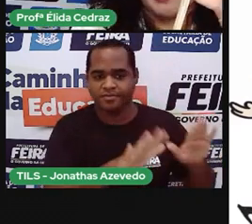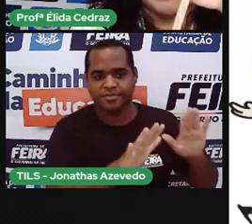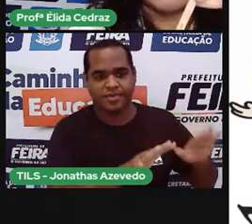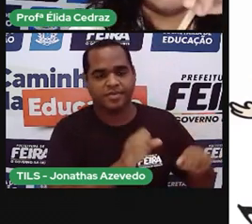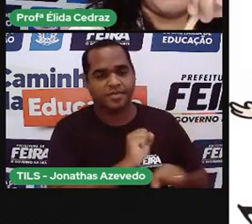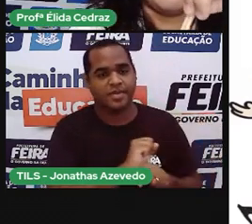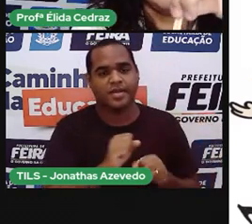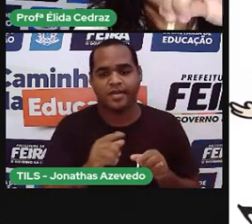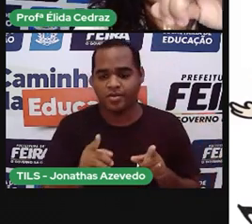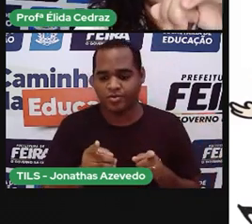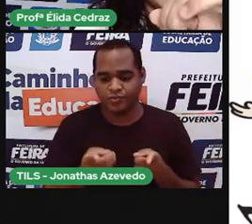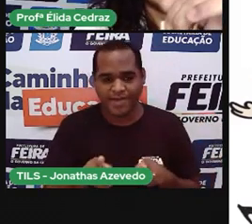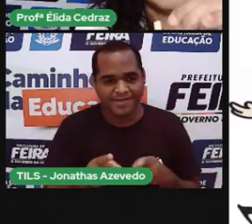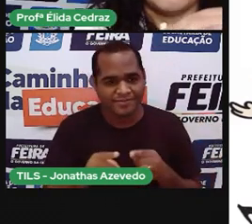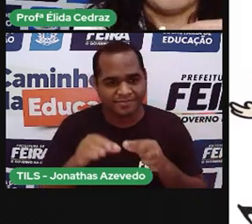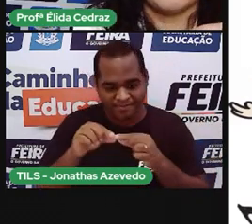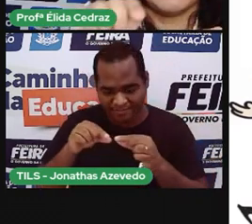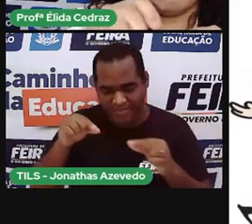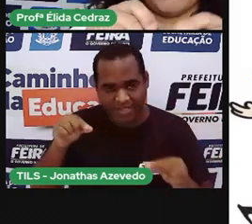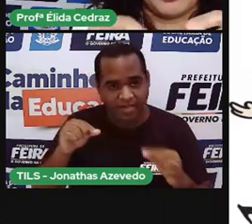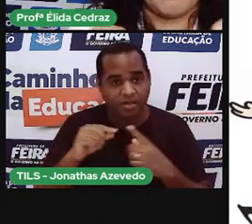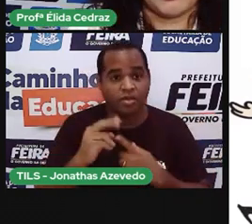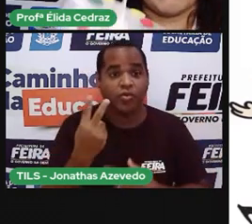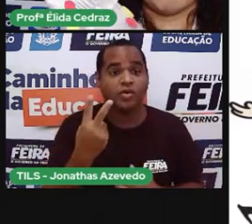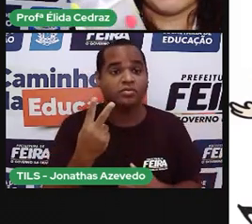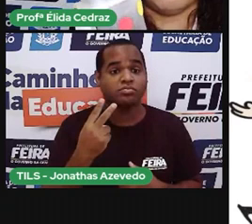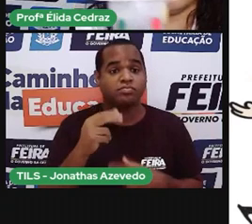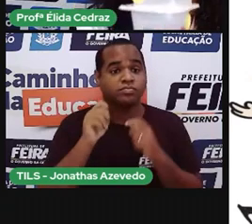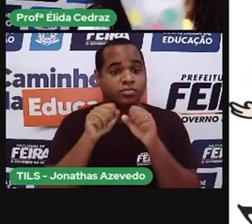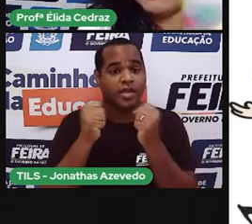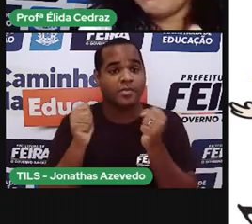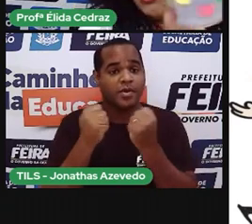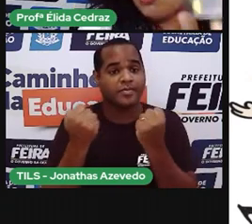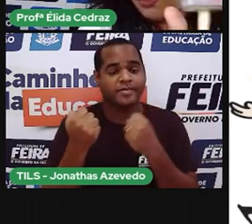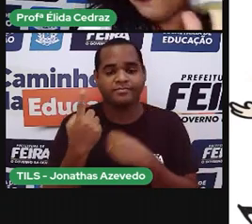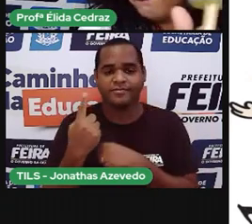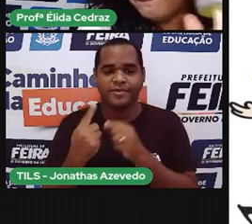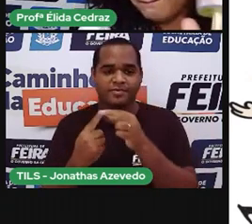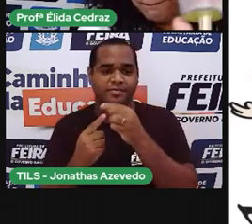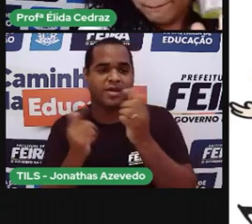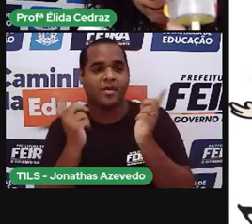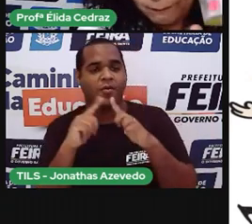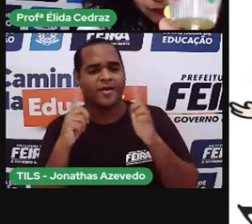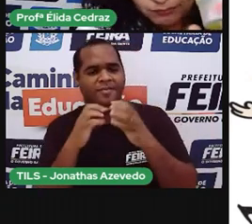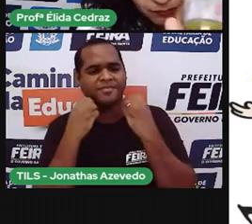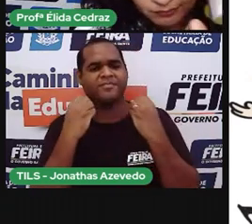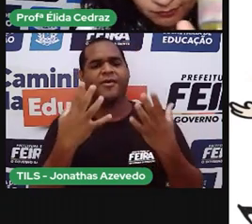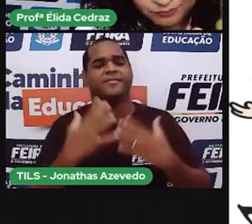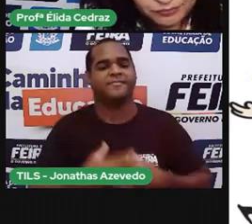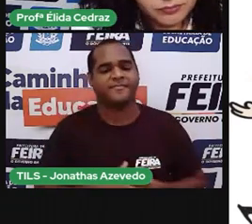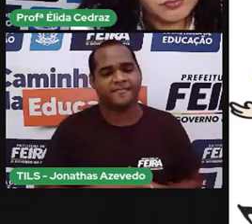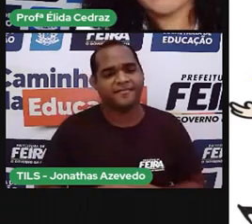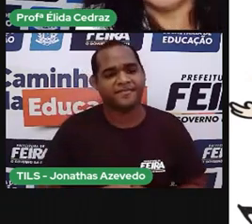paletinha de churrasco. Aqui são dois. Mas a Pró quebrou para ficar num tamanho bom, ó.